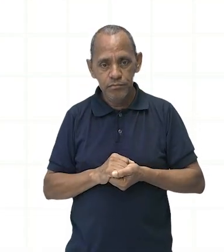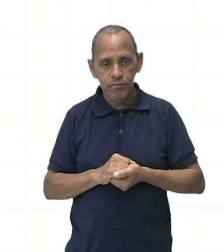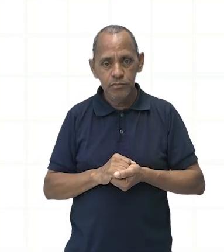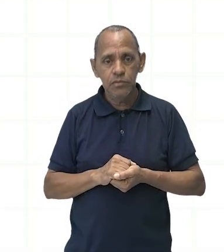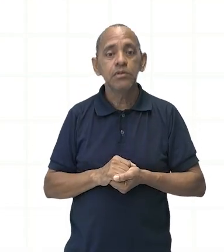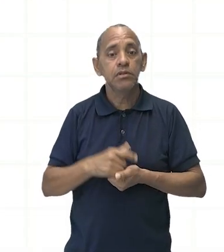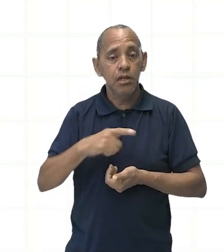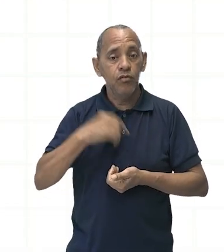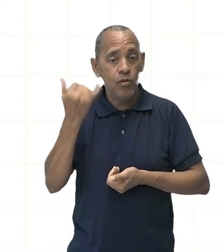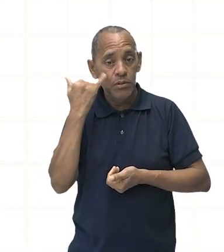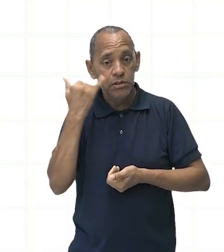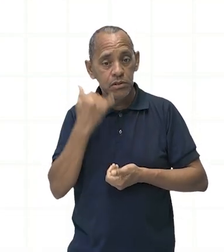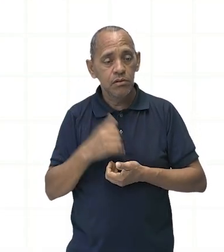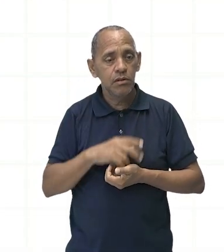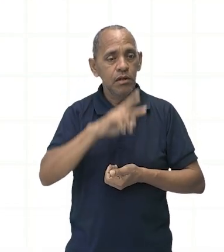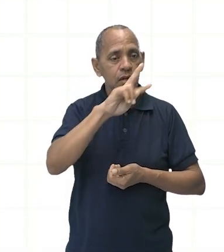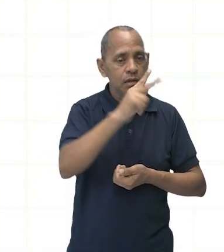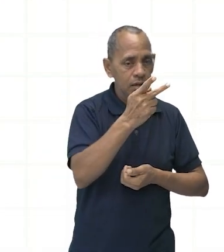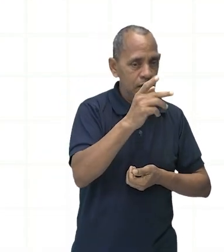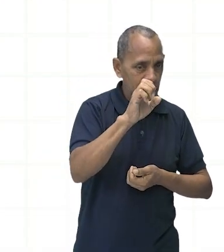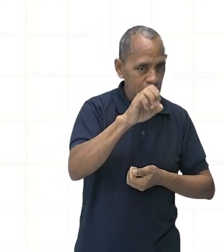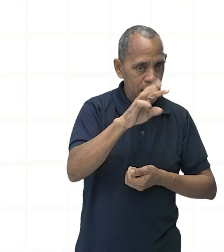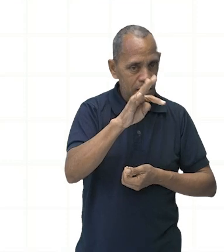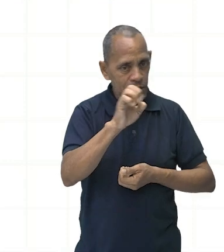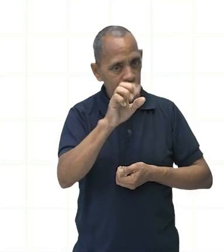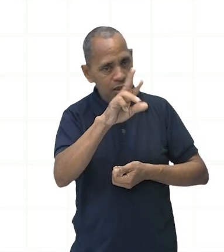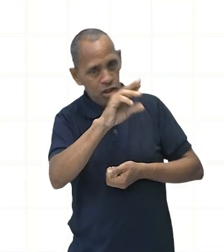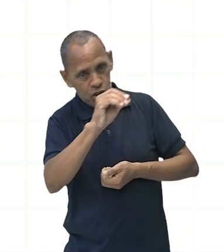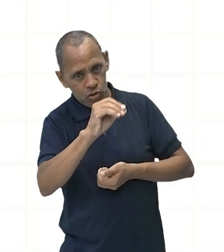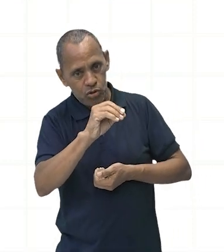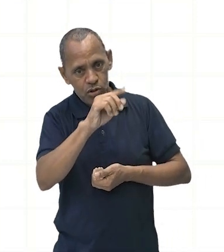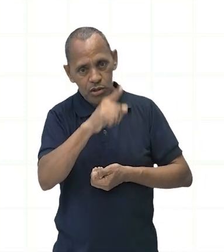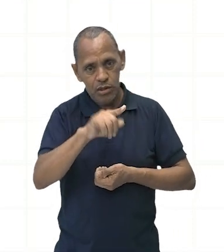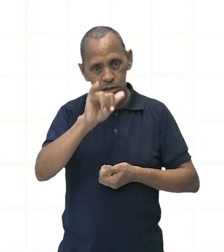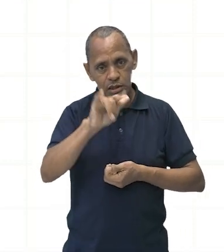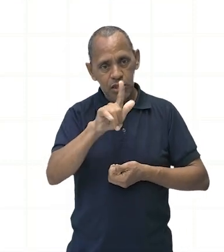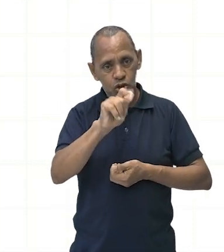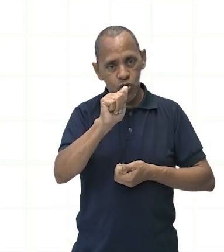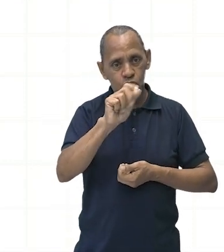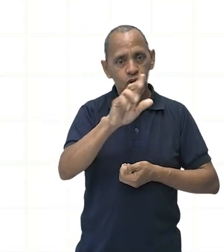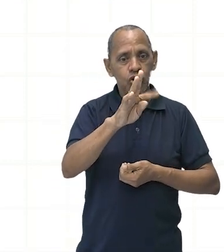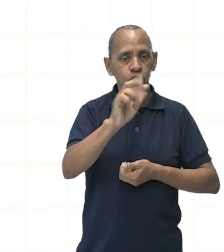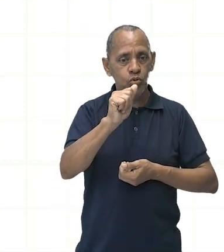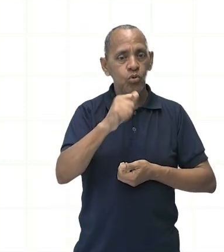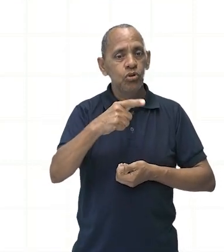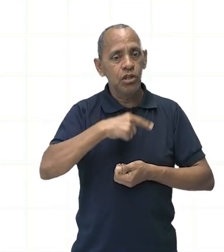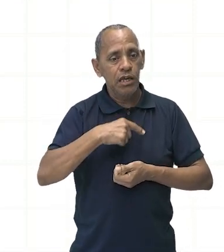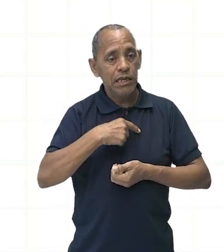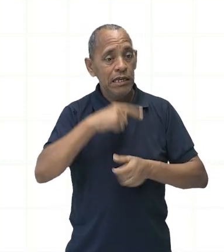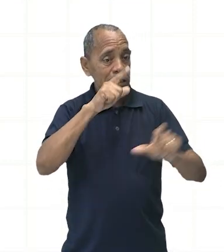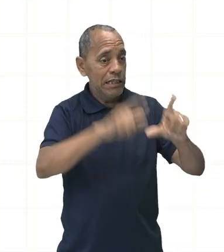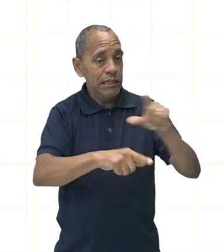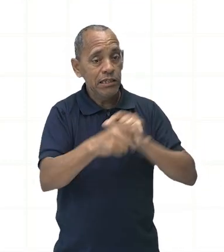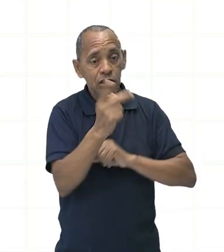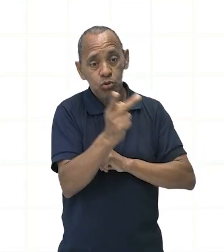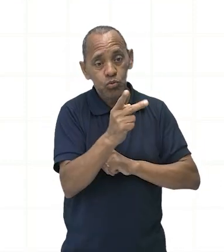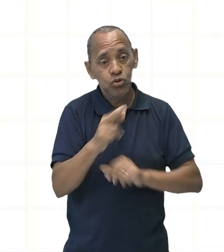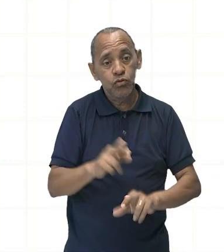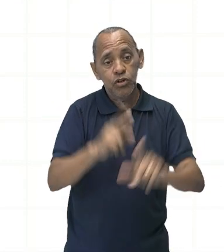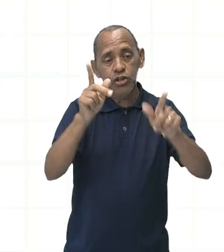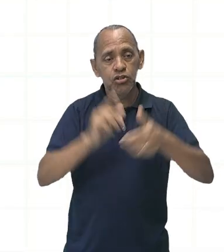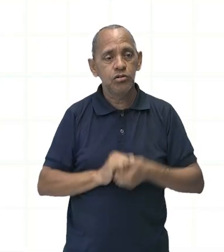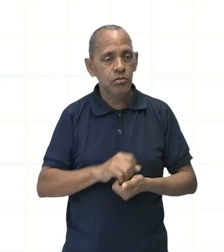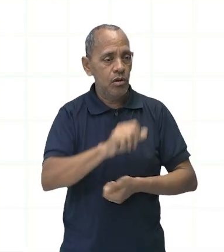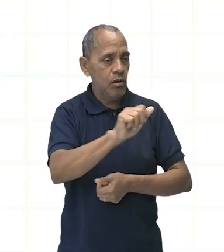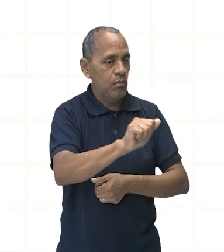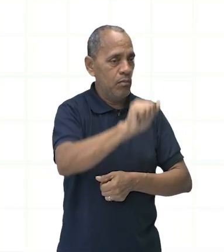são heterozigotos. O que significa ser heterozigoto? É quando a gente tem duas letrinhas diferentes, uma